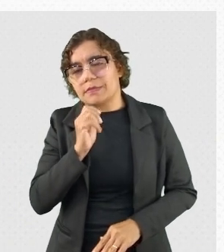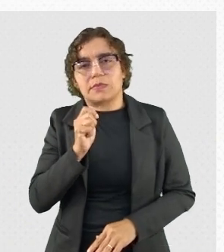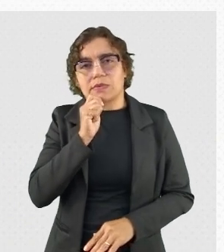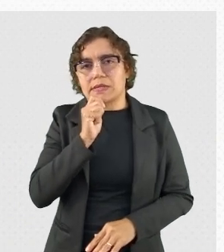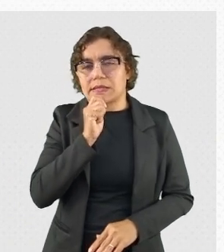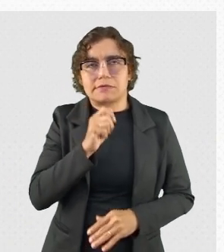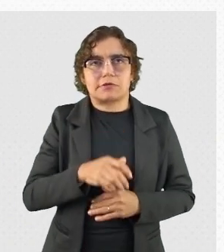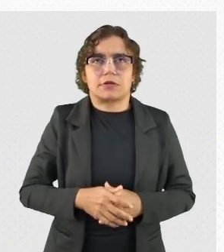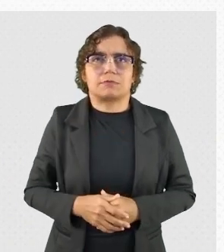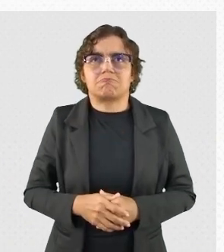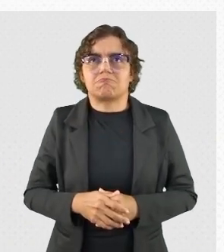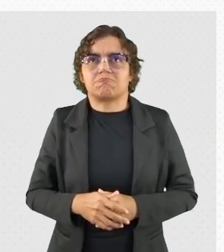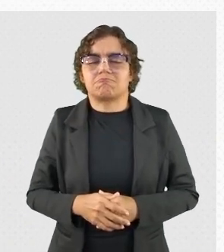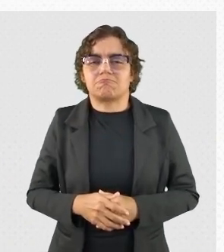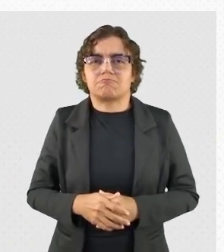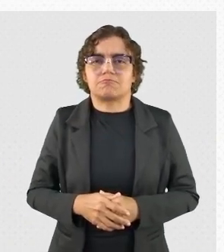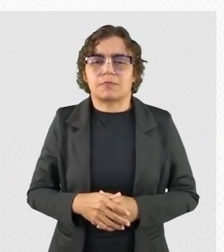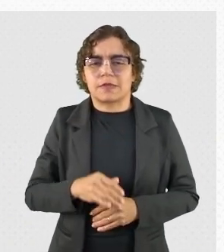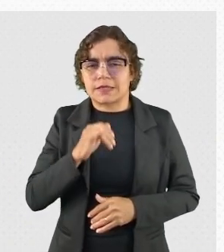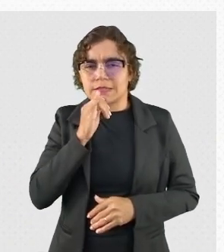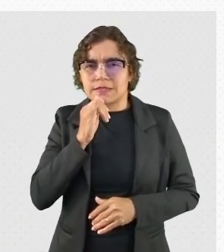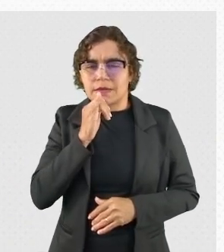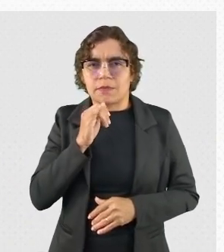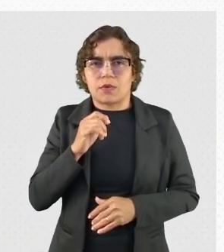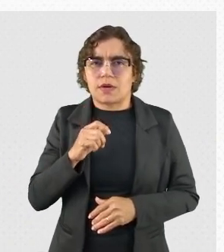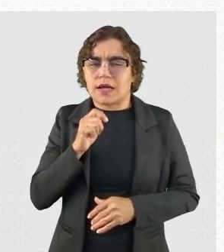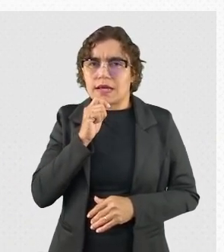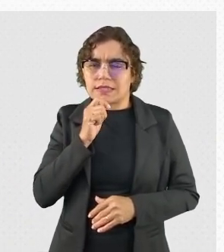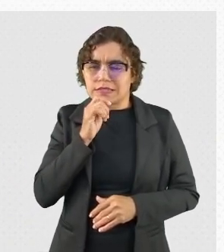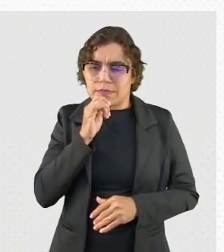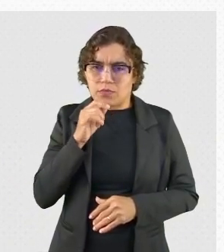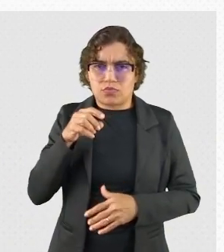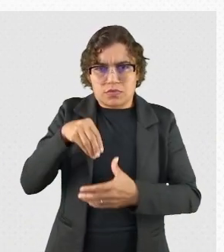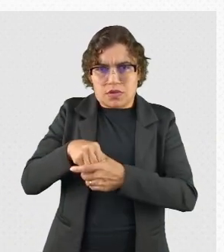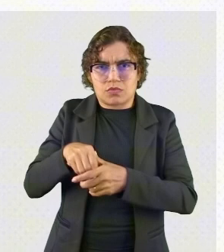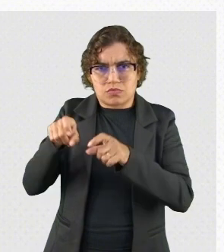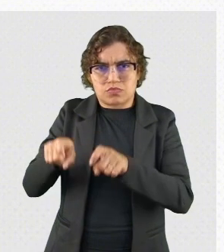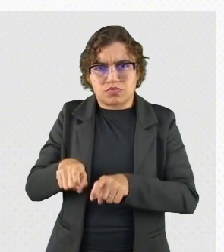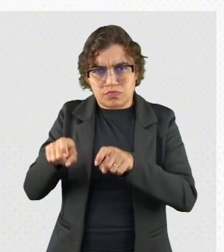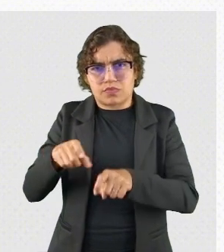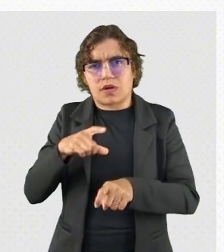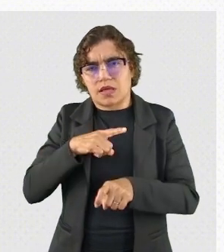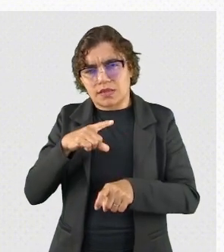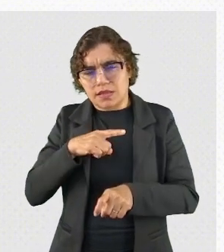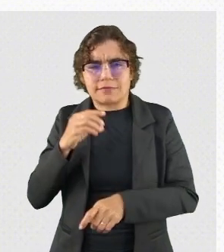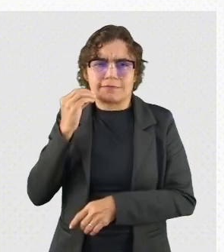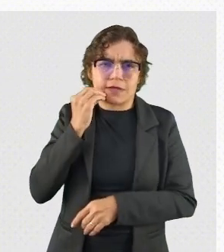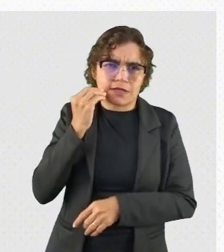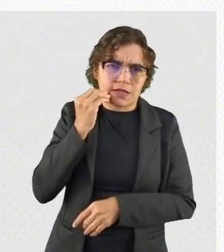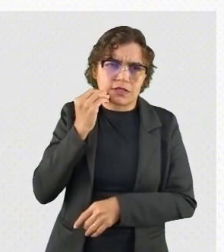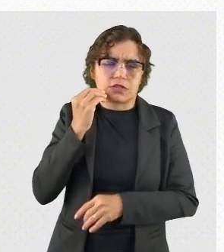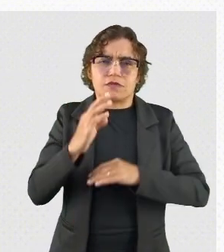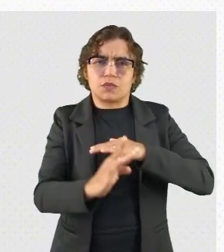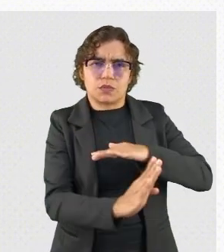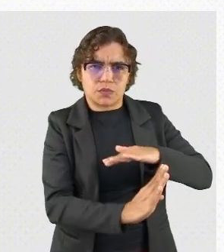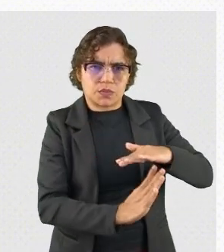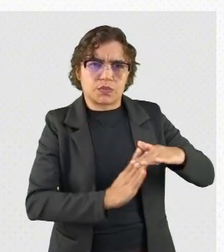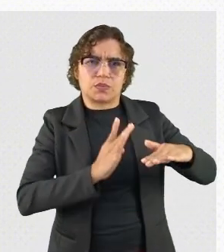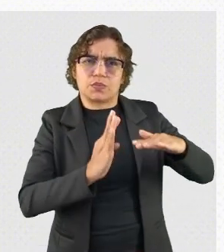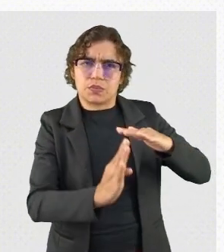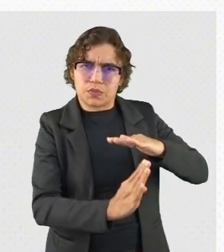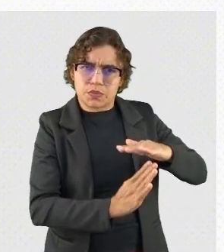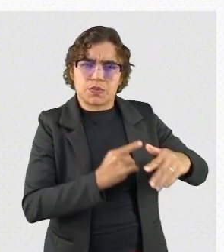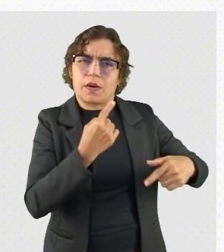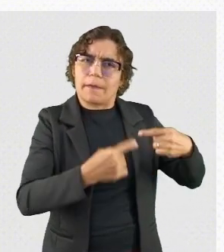absorvidos dentro da esfera agrícola, a produção do próprio café. Né, houveram várias tentativas de trazer esses imigrantes, várias políticas